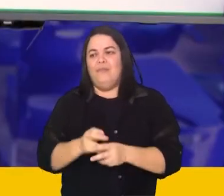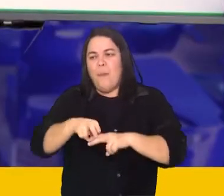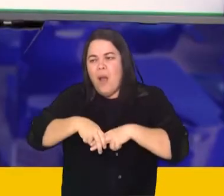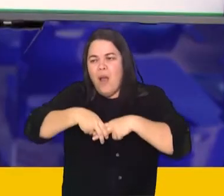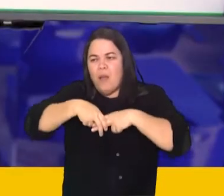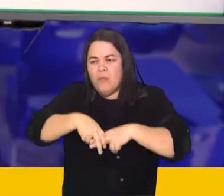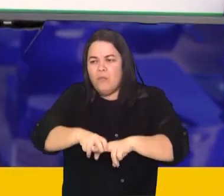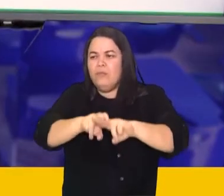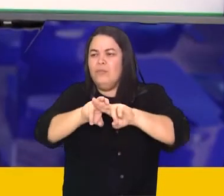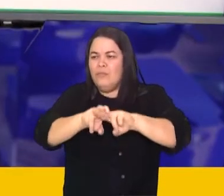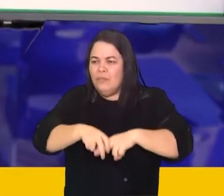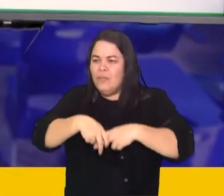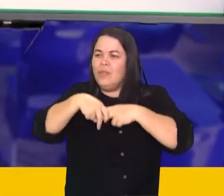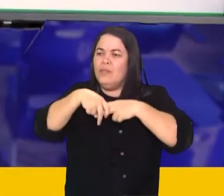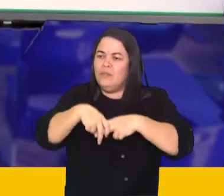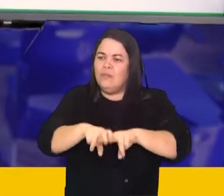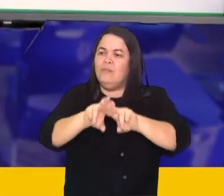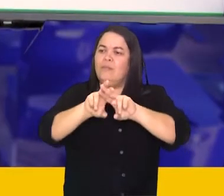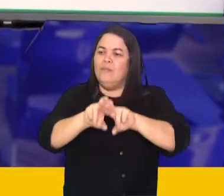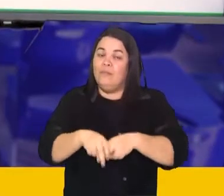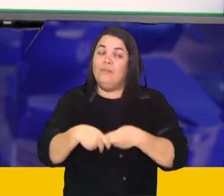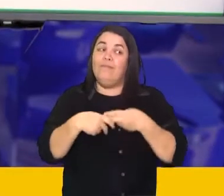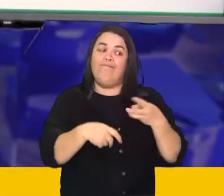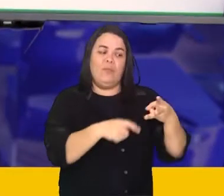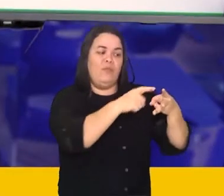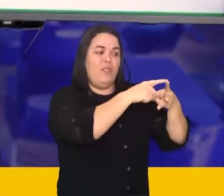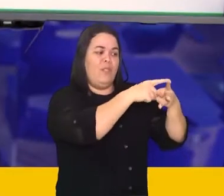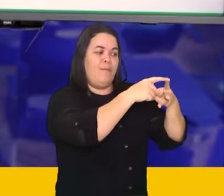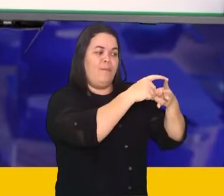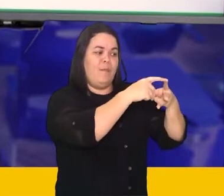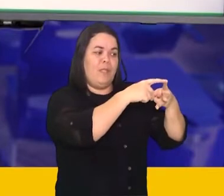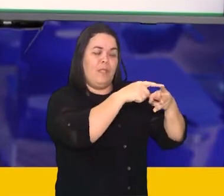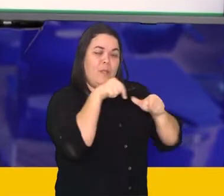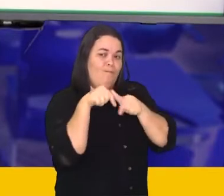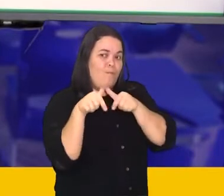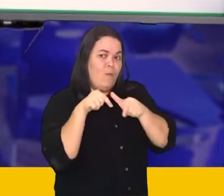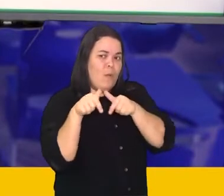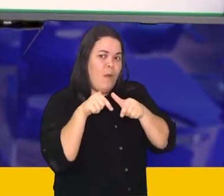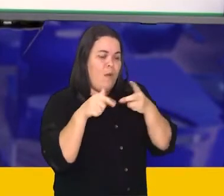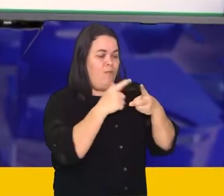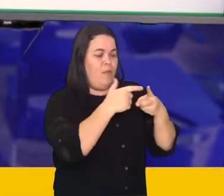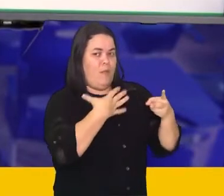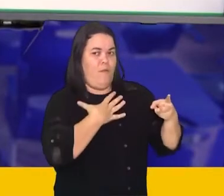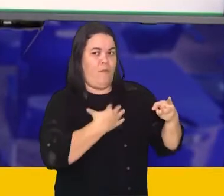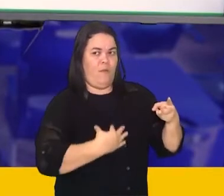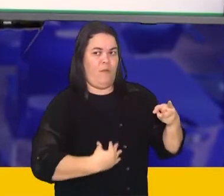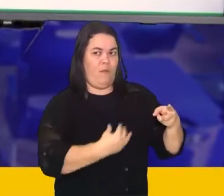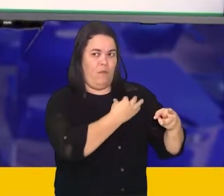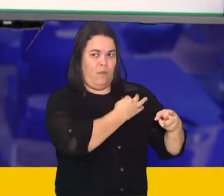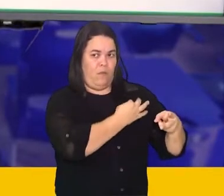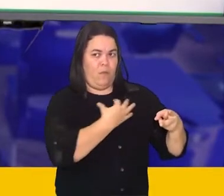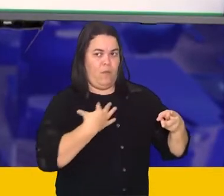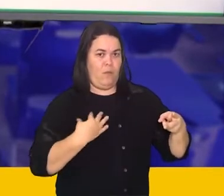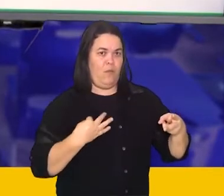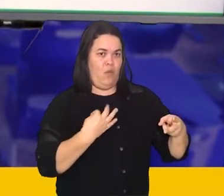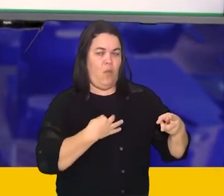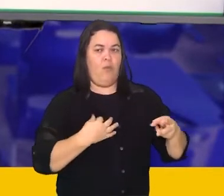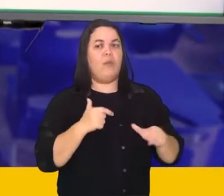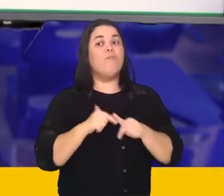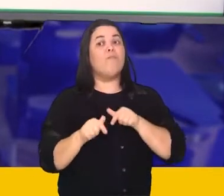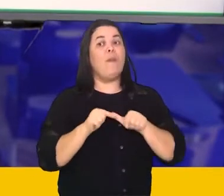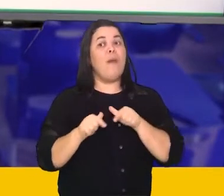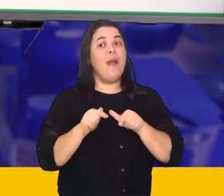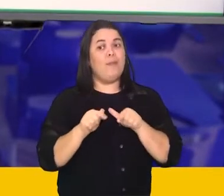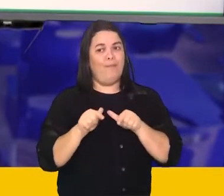ambiente de trabalho, nós percebemos pelas vestimentas das personagens e pela sua movimentação e também o que